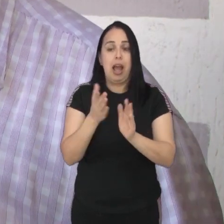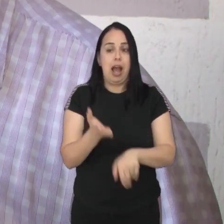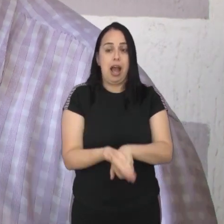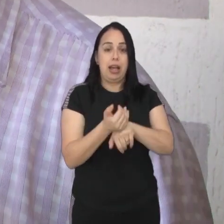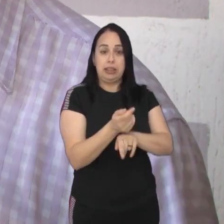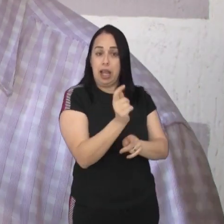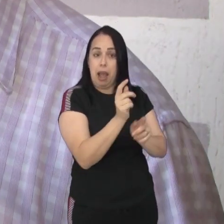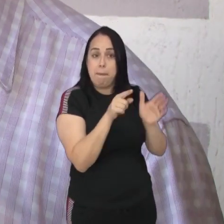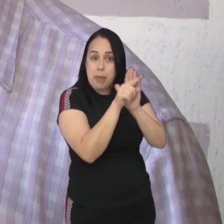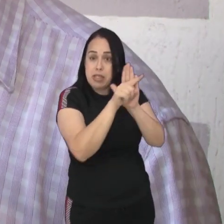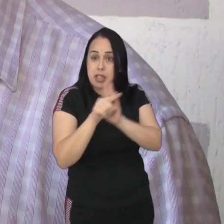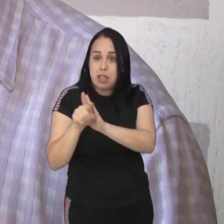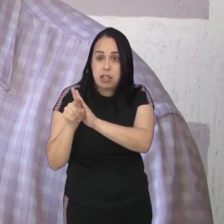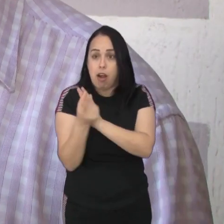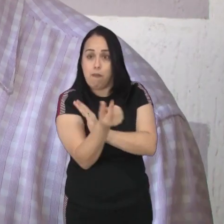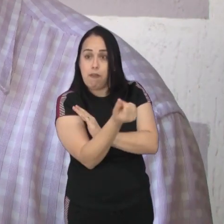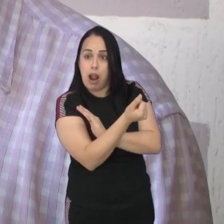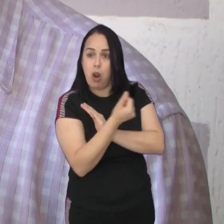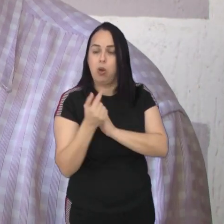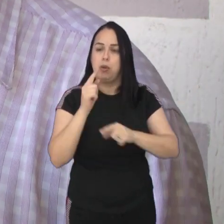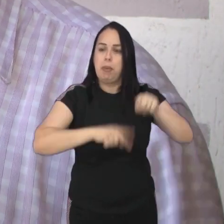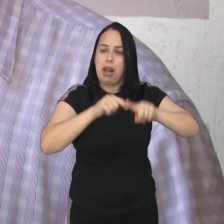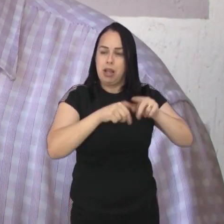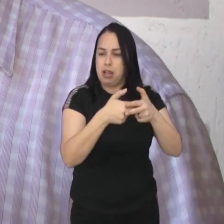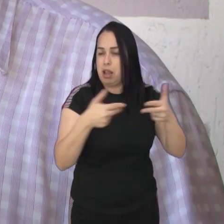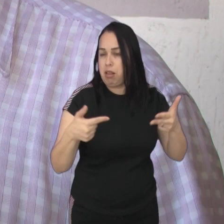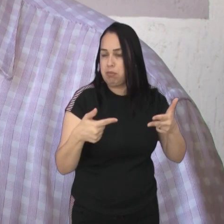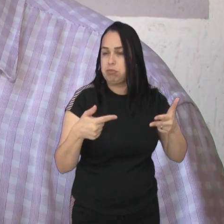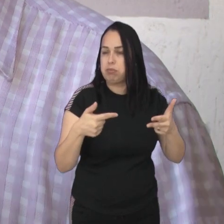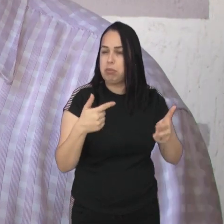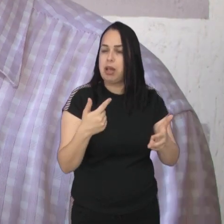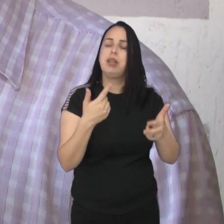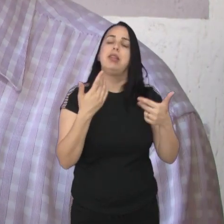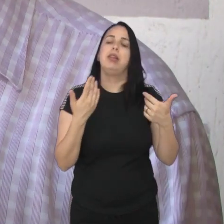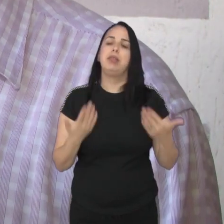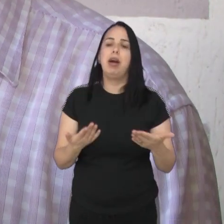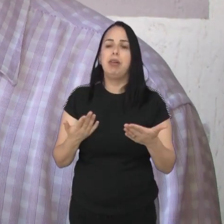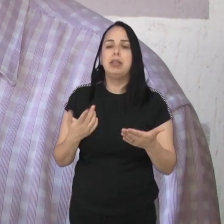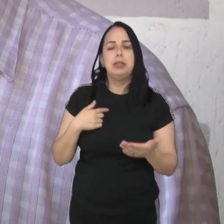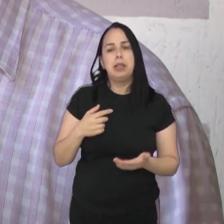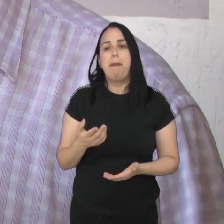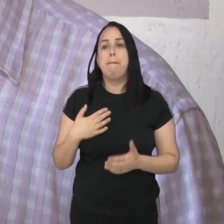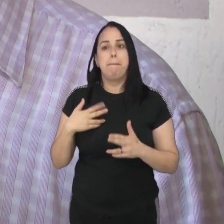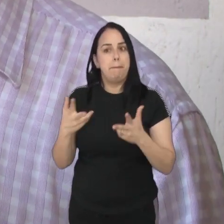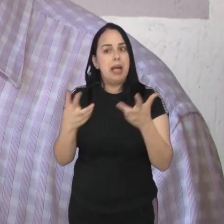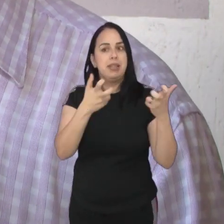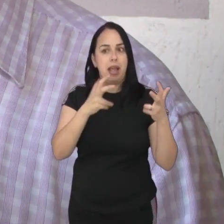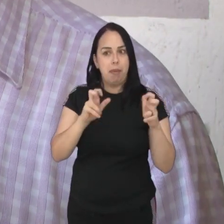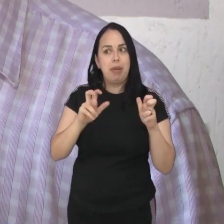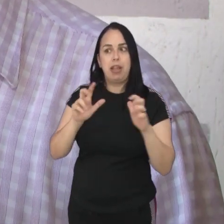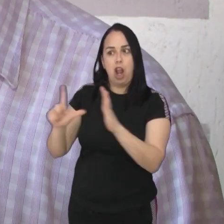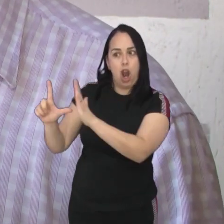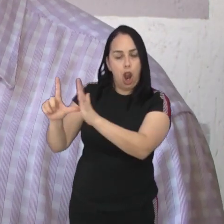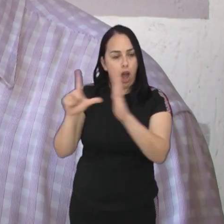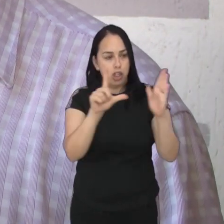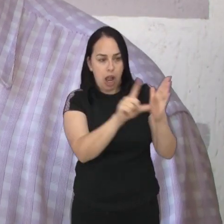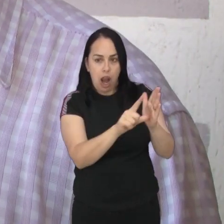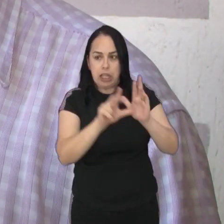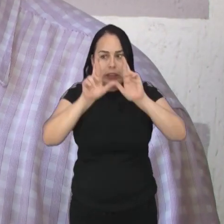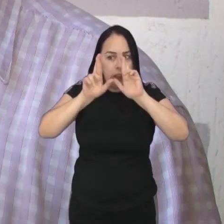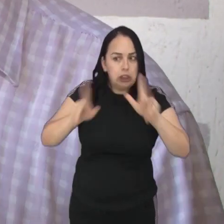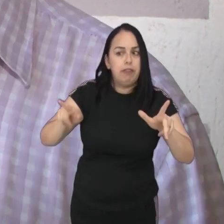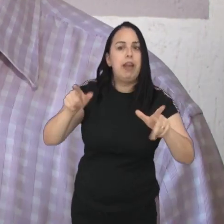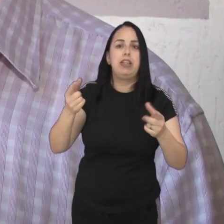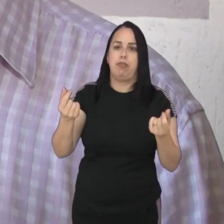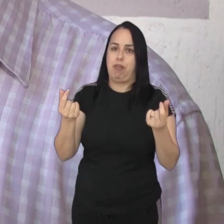por exemplo, a pesquisa, né? A pesquisa é fundamental na compra, por exemplo, do material. Então você vê uma diferença de preço muito